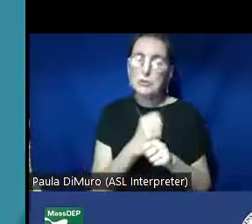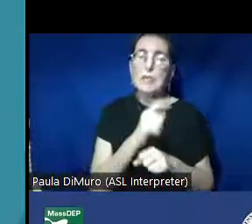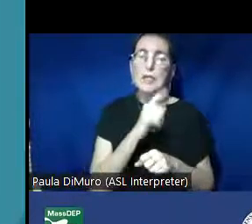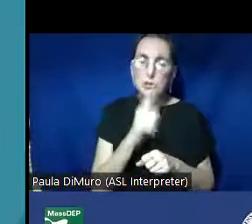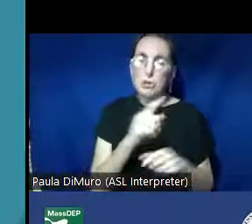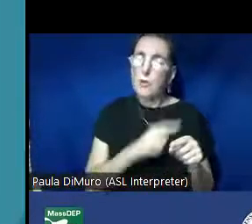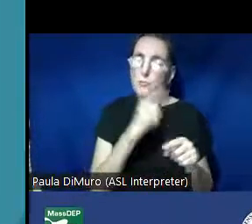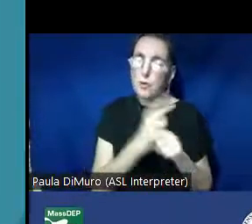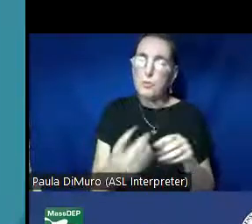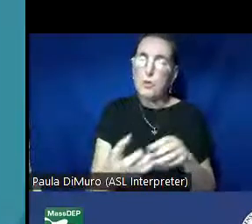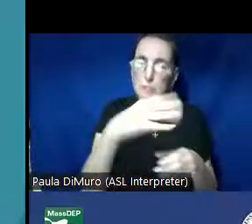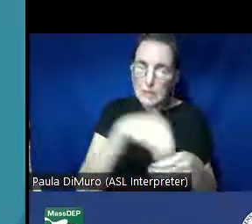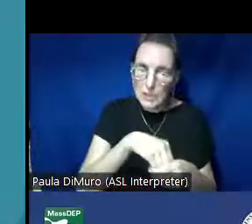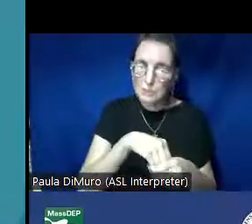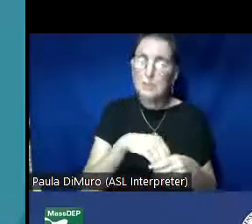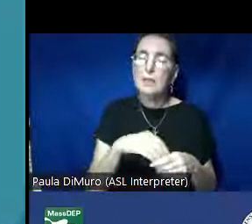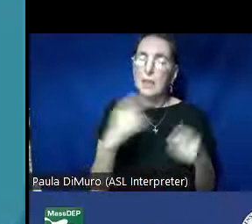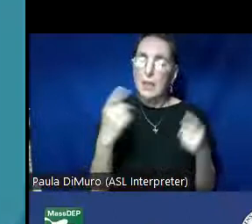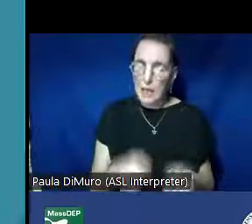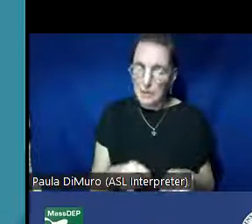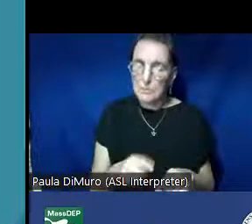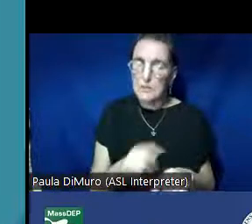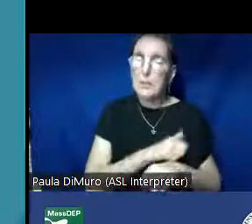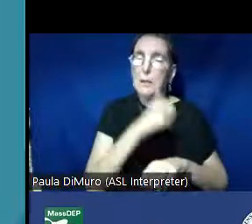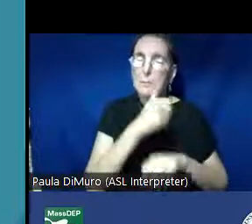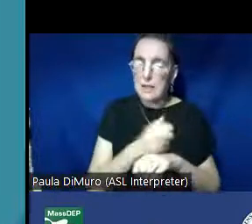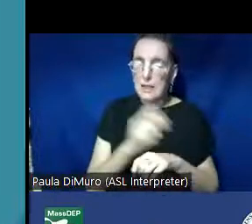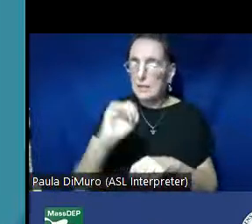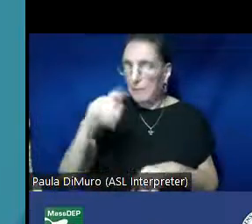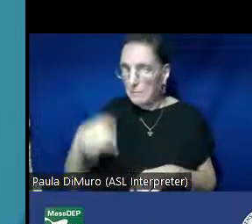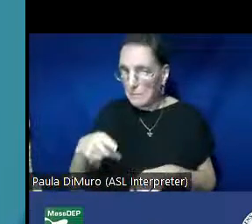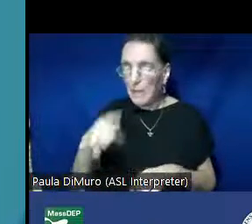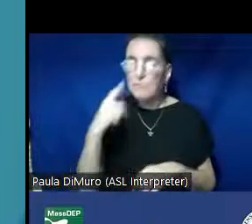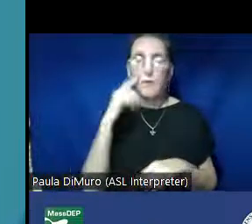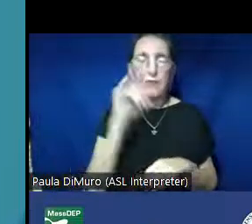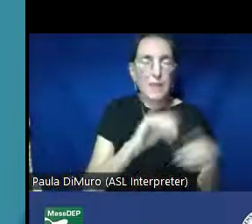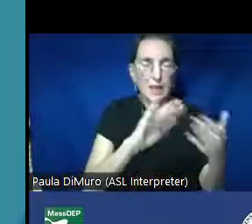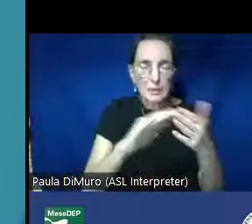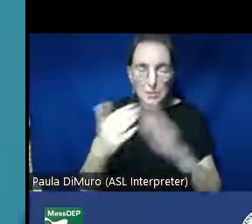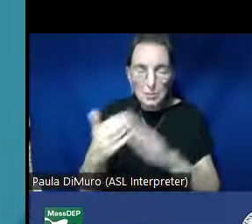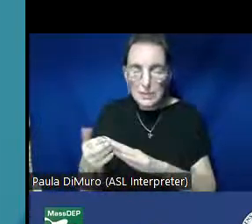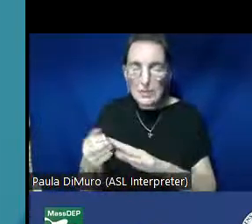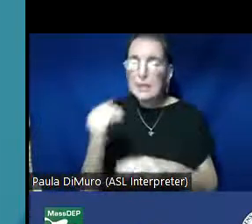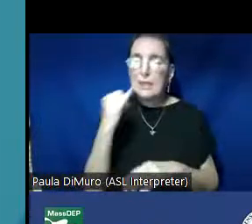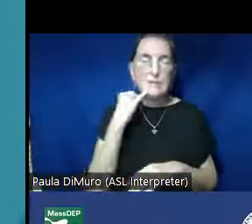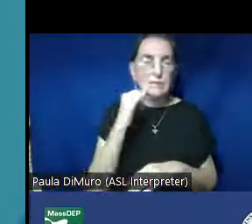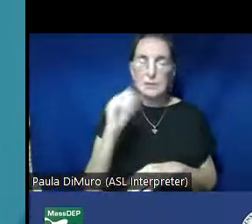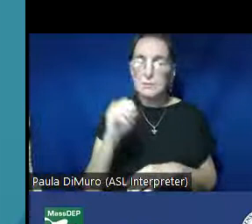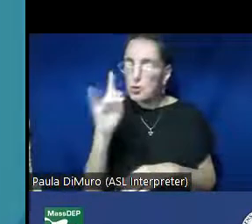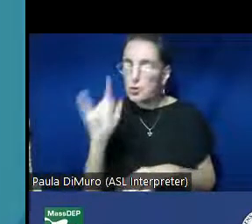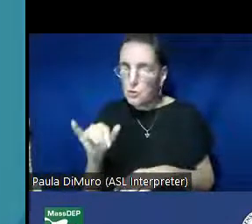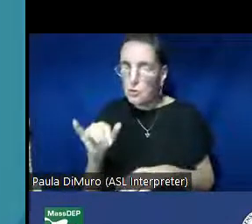de população de EJ de 2021 e que esta procede